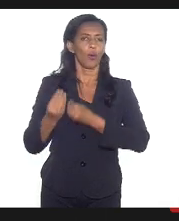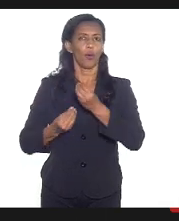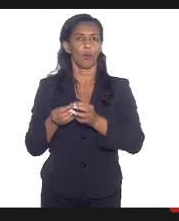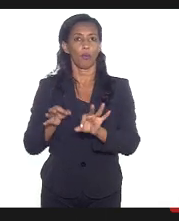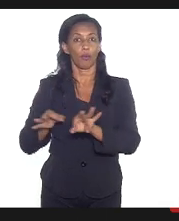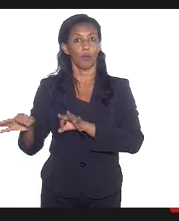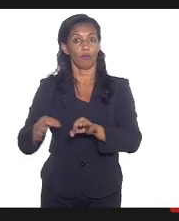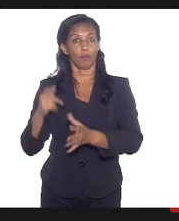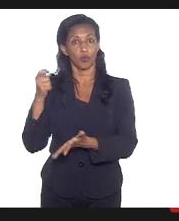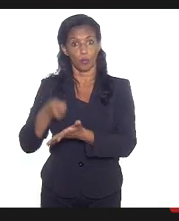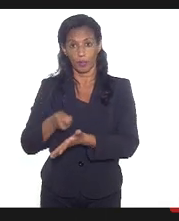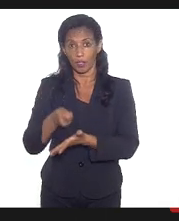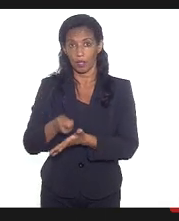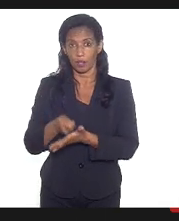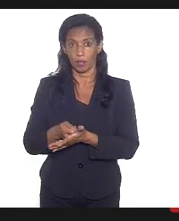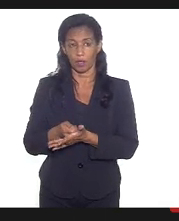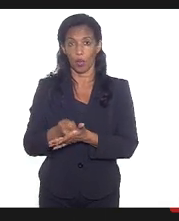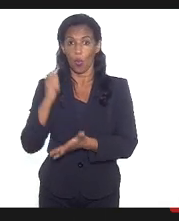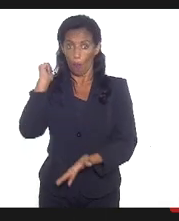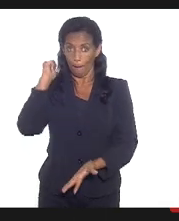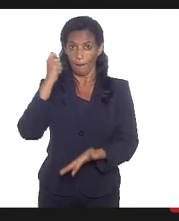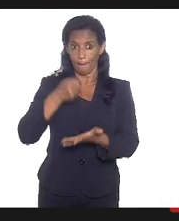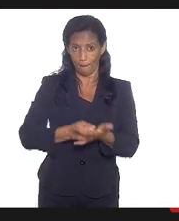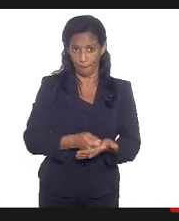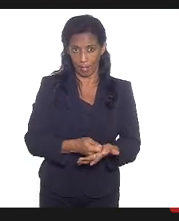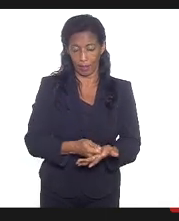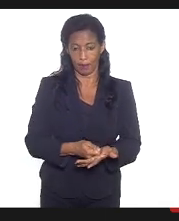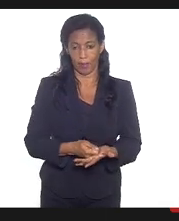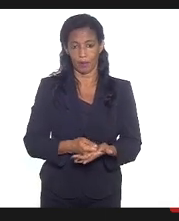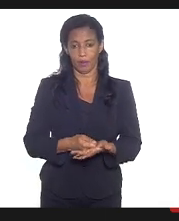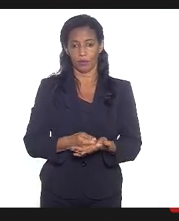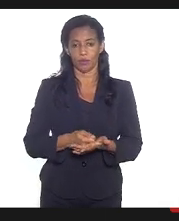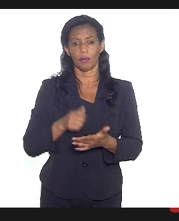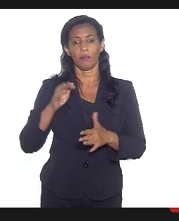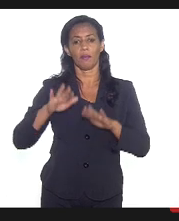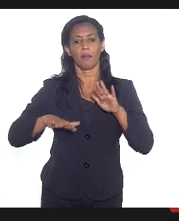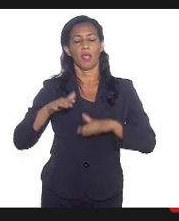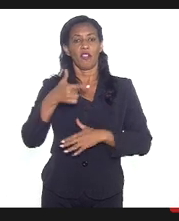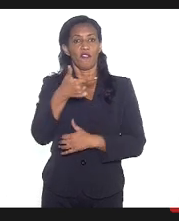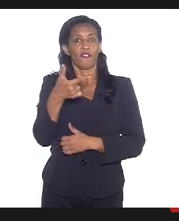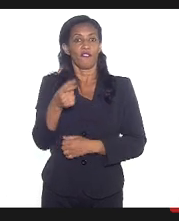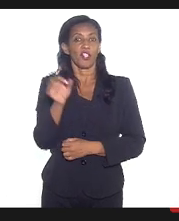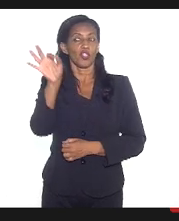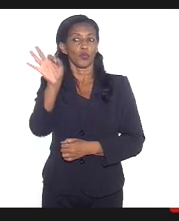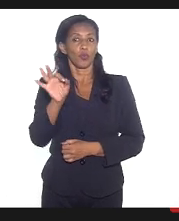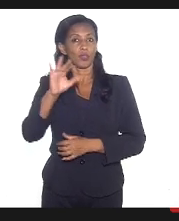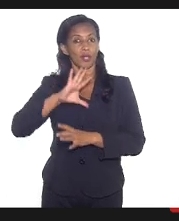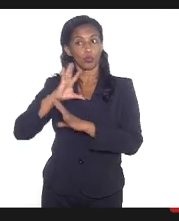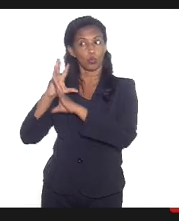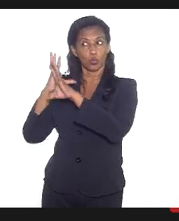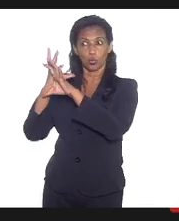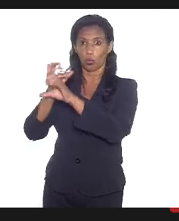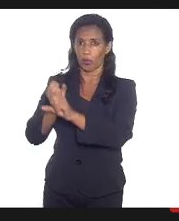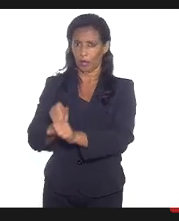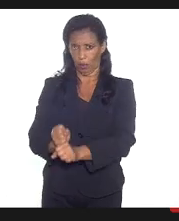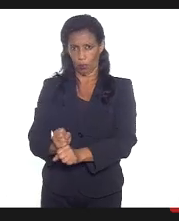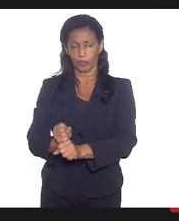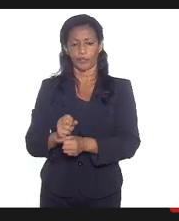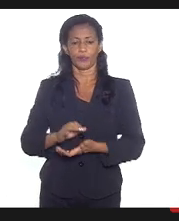de, obrigatoriamente, um pagamento em pecúnia de pelo menos 20% do valor total transacionado